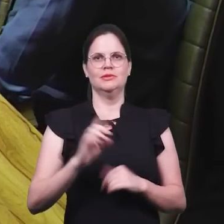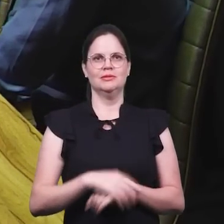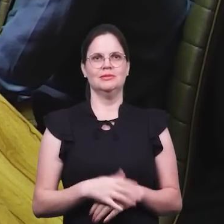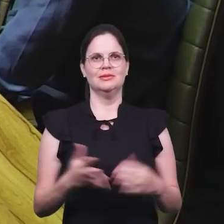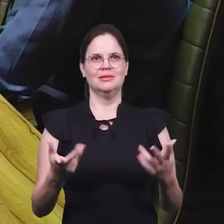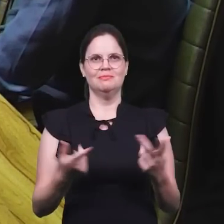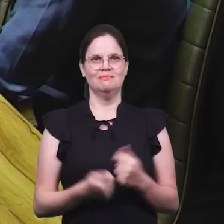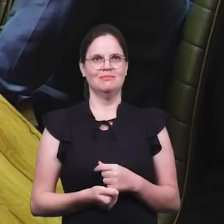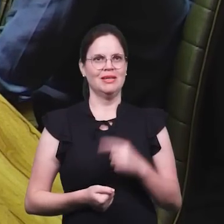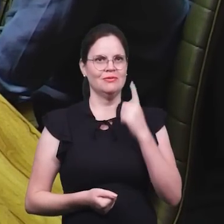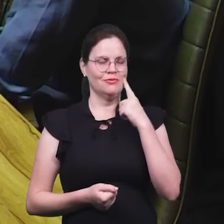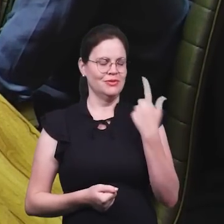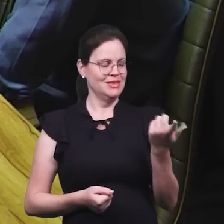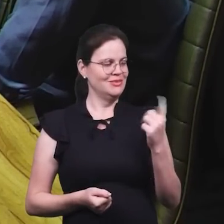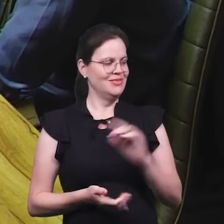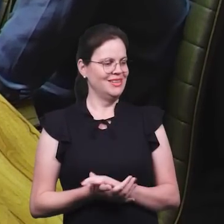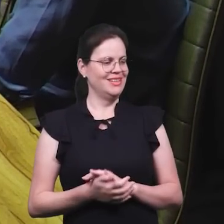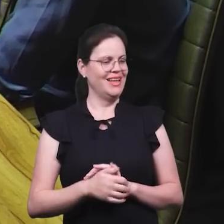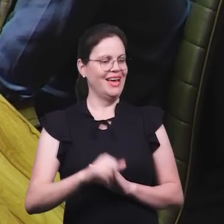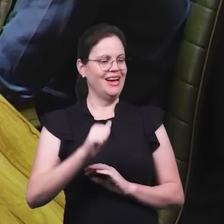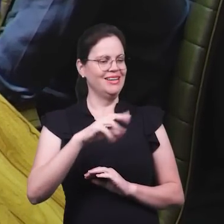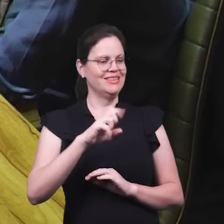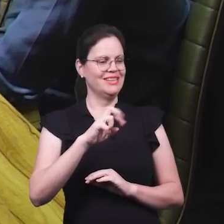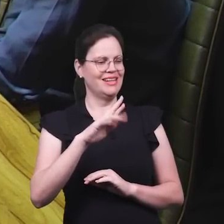maravilha, não é, Andressa? Ou Vanessa.